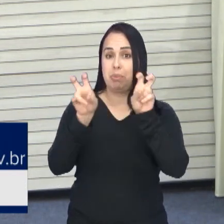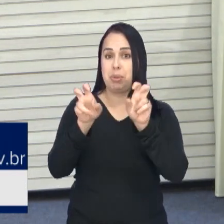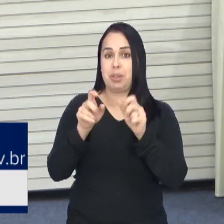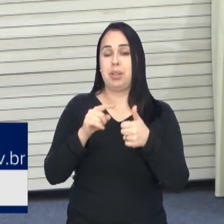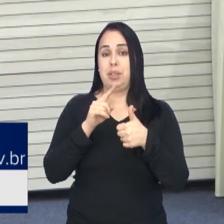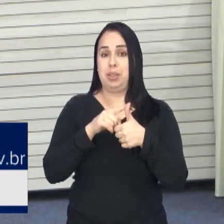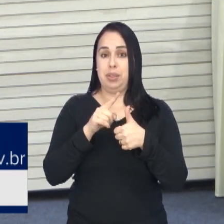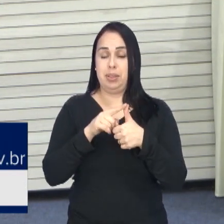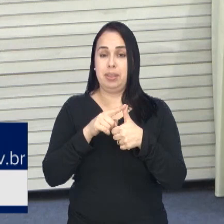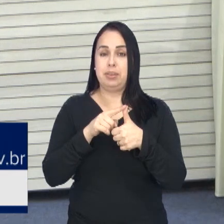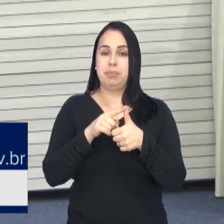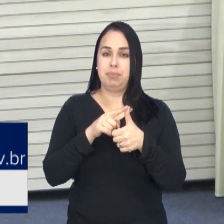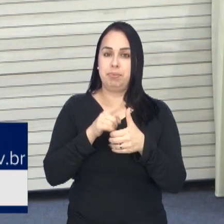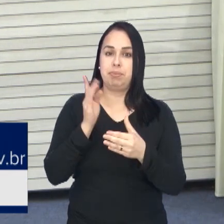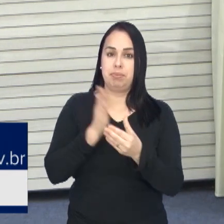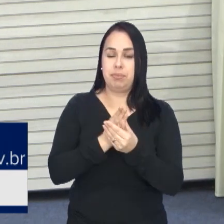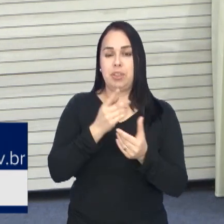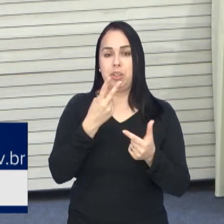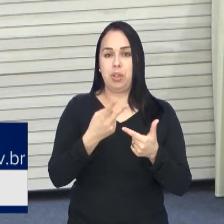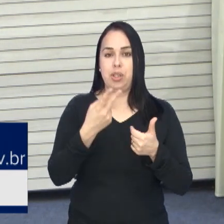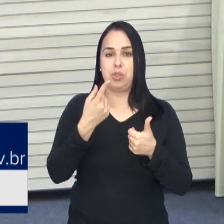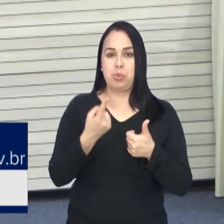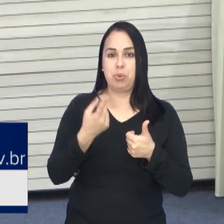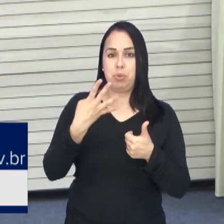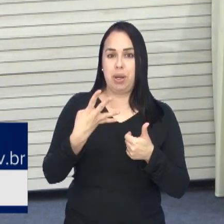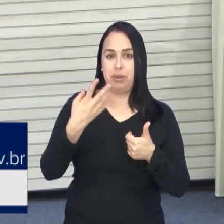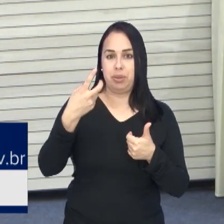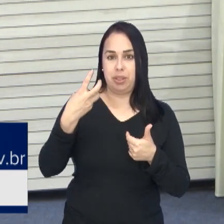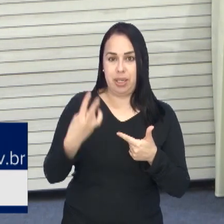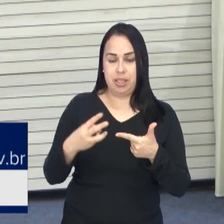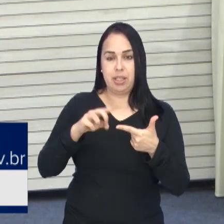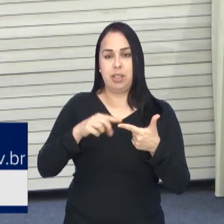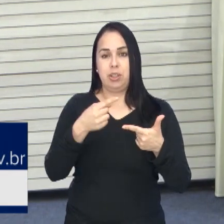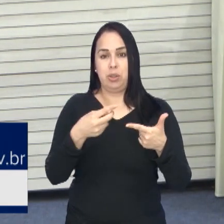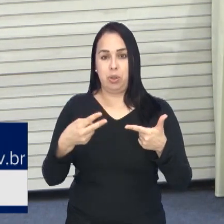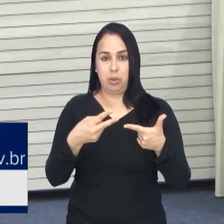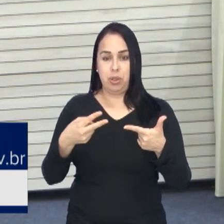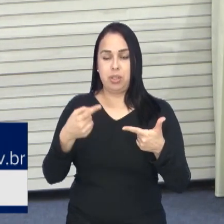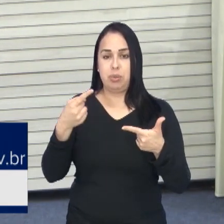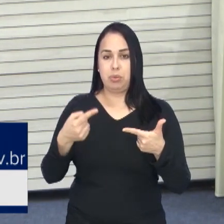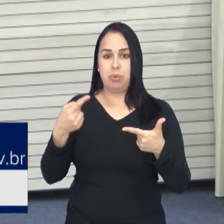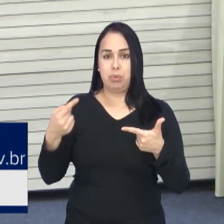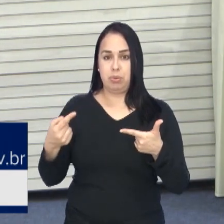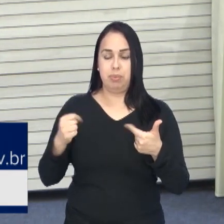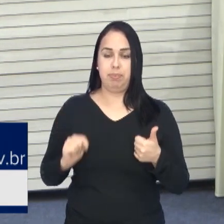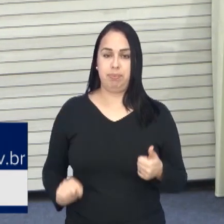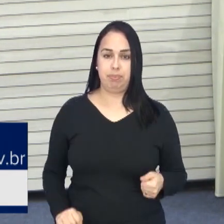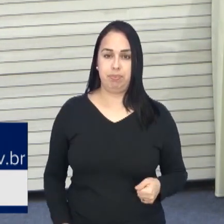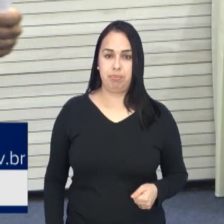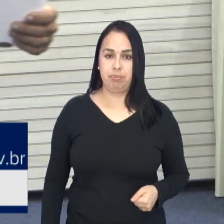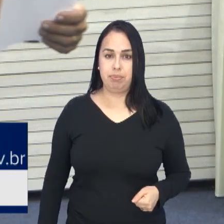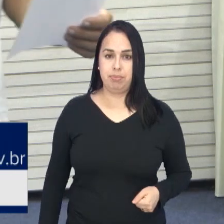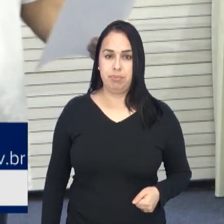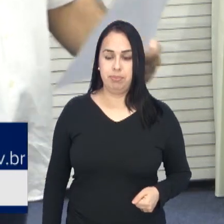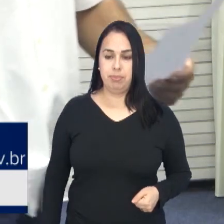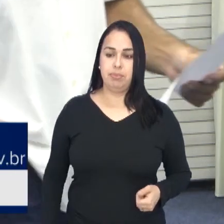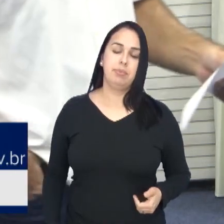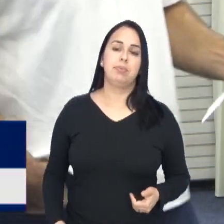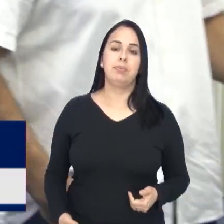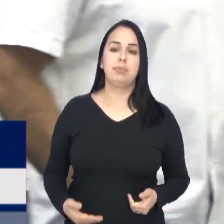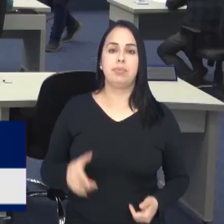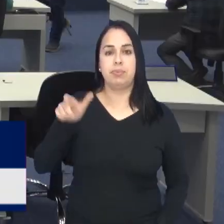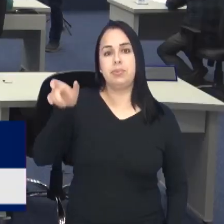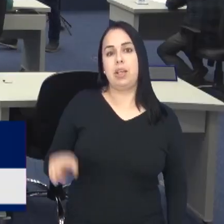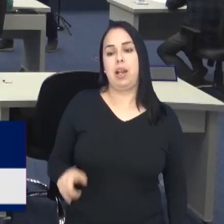documentos, senhor presidente. Requerimentos 2143 e 2211. Obrigado. Em